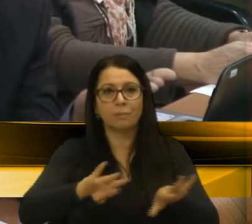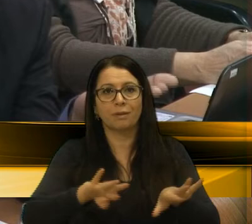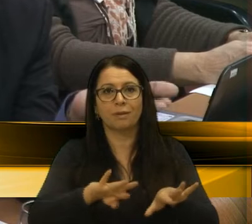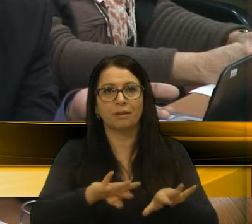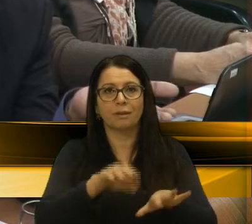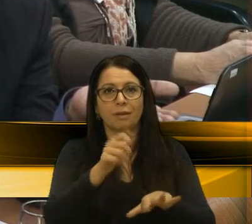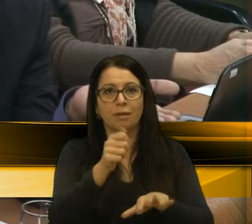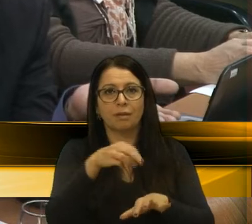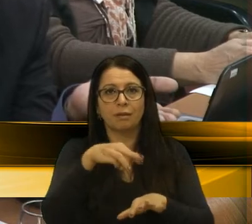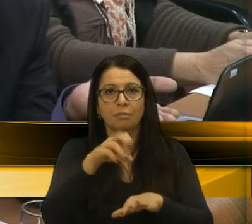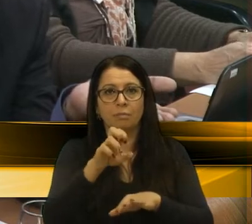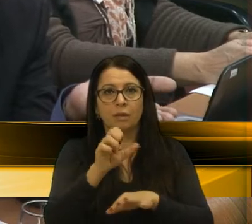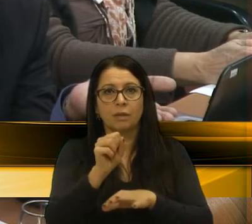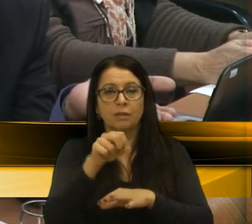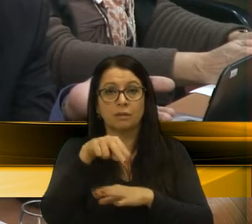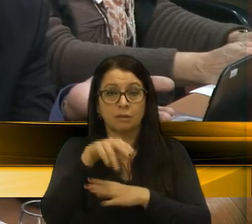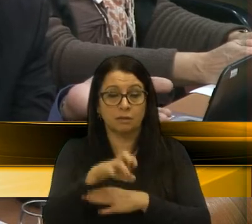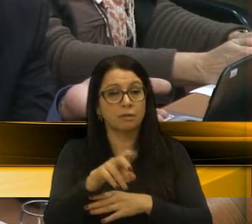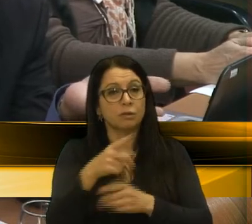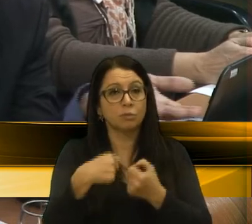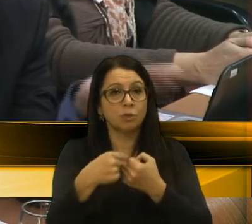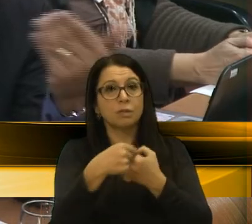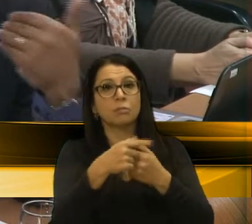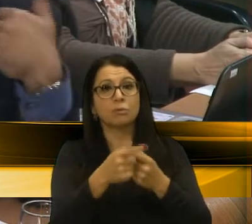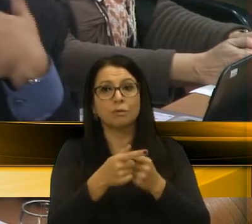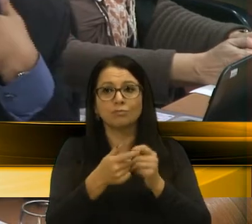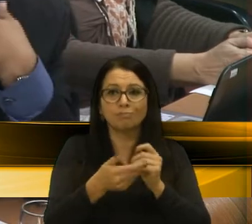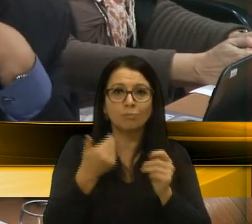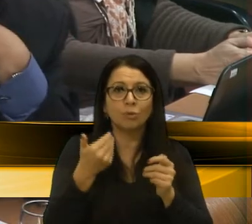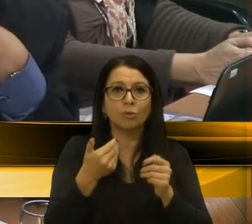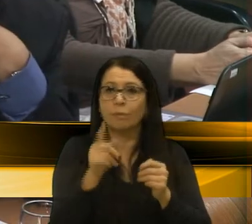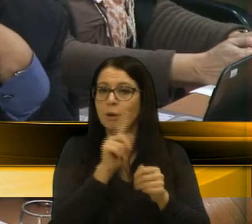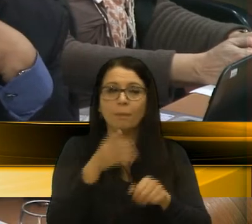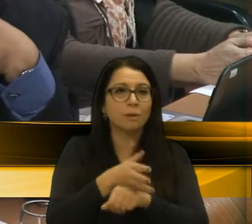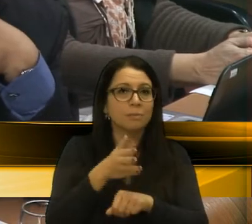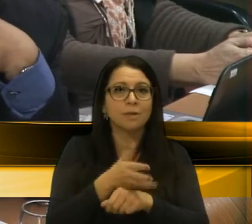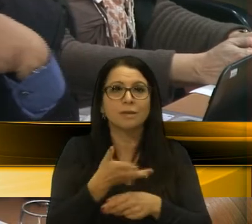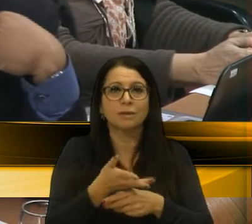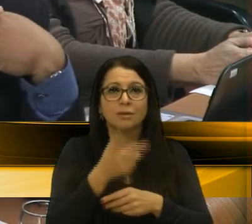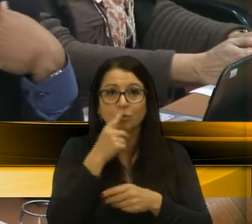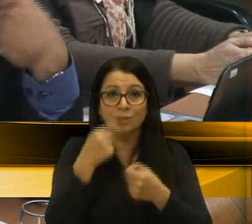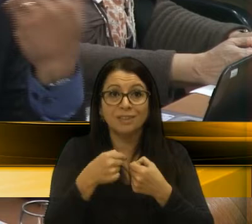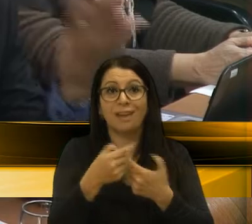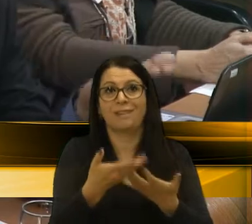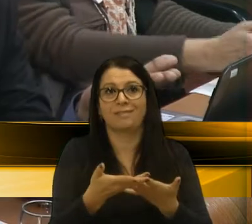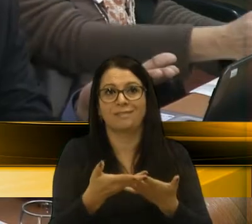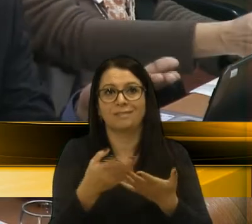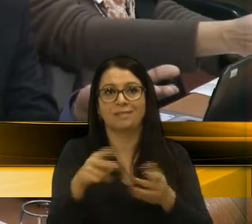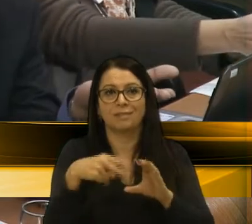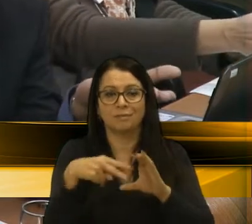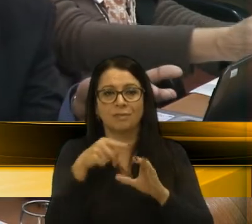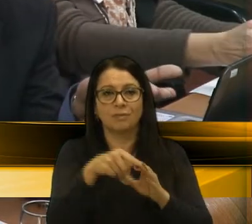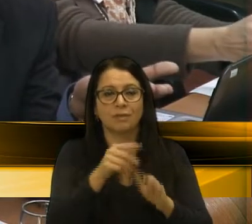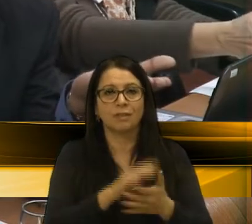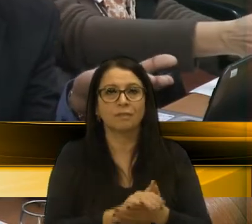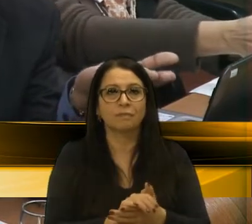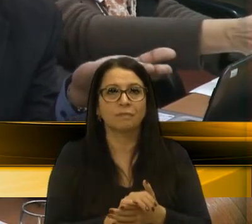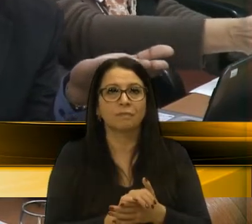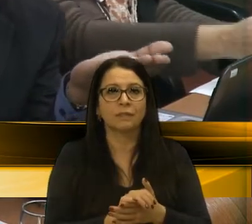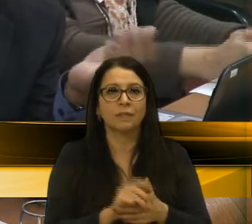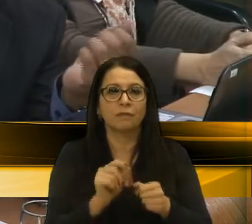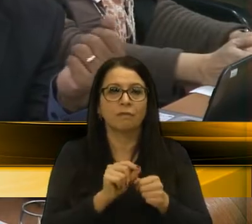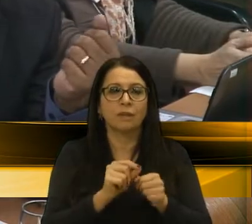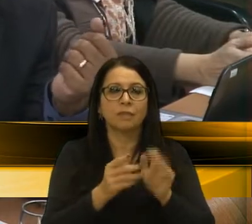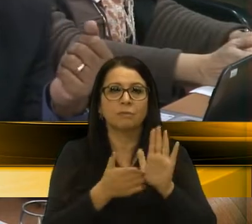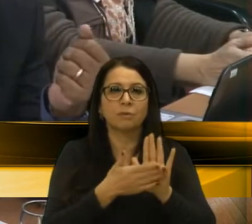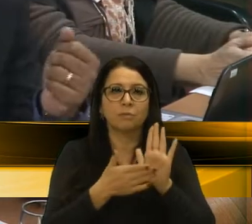MESNE, os municípios estão restritos com a nossa não participação enquanto município. E a Câmara de Vereadores faz esse